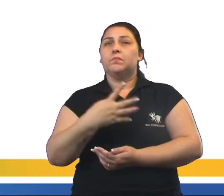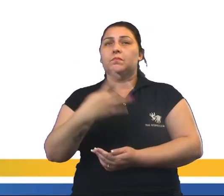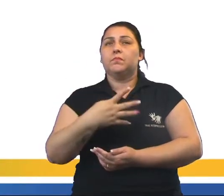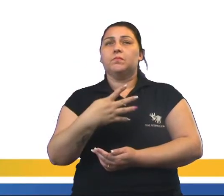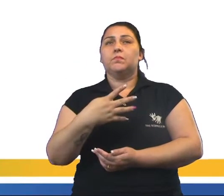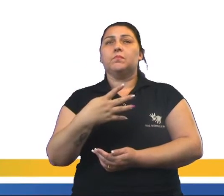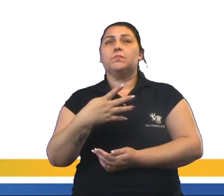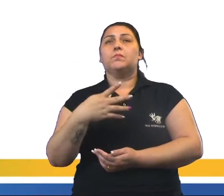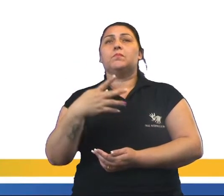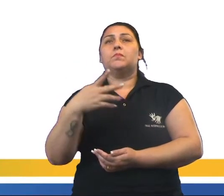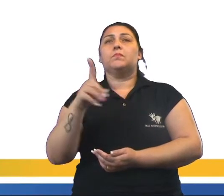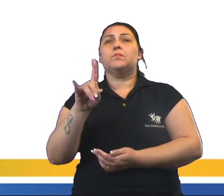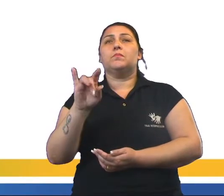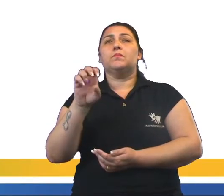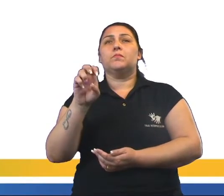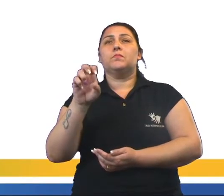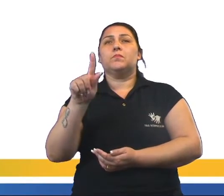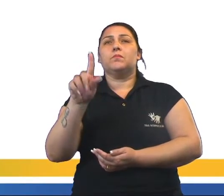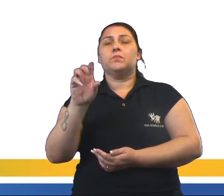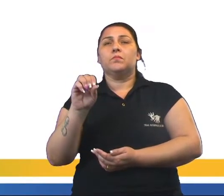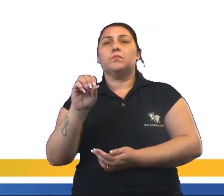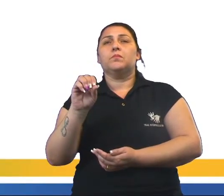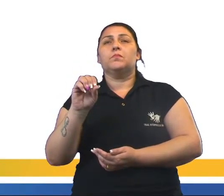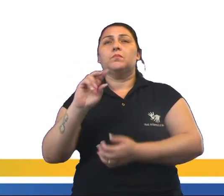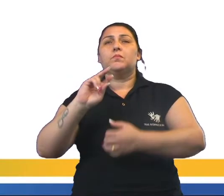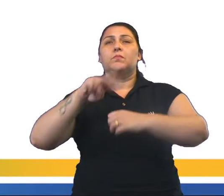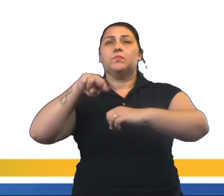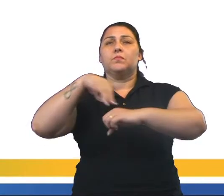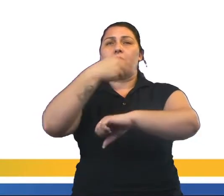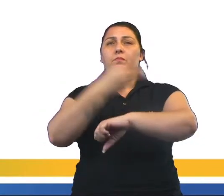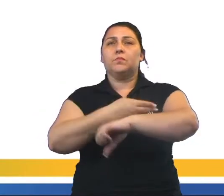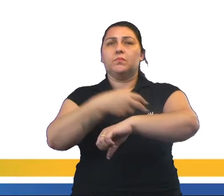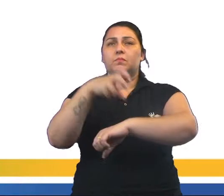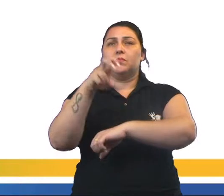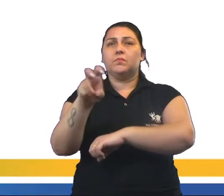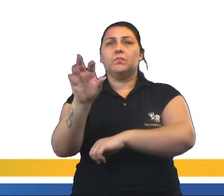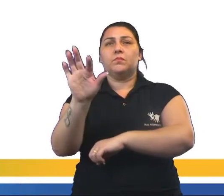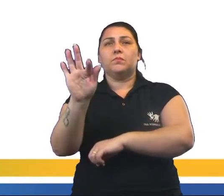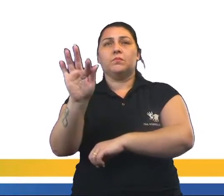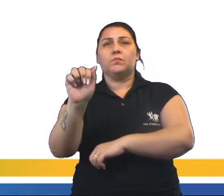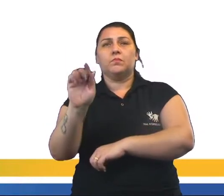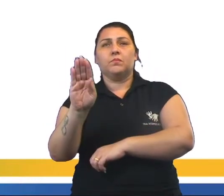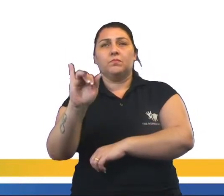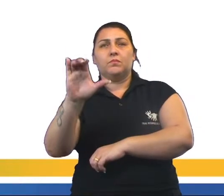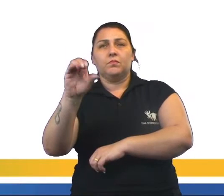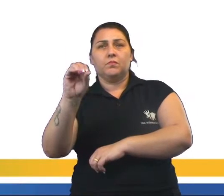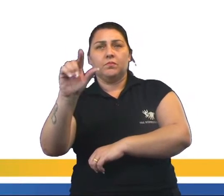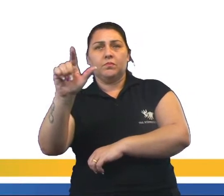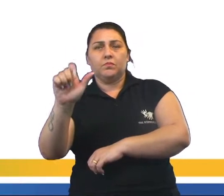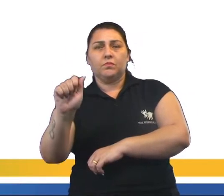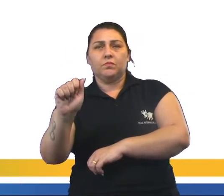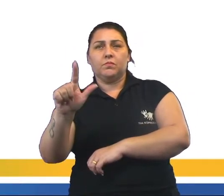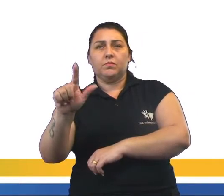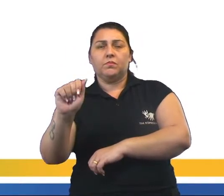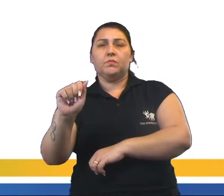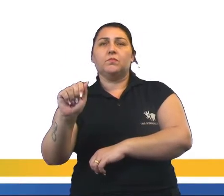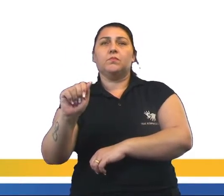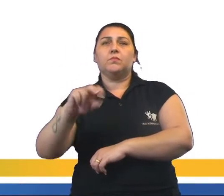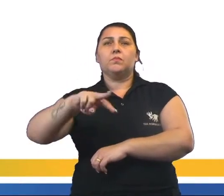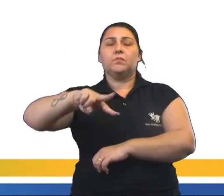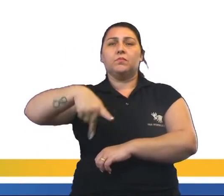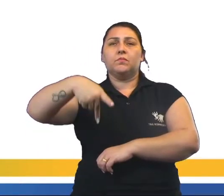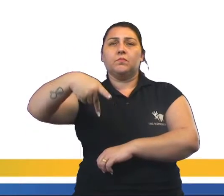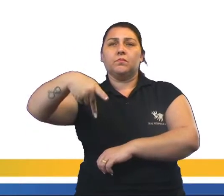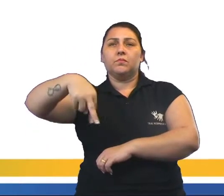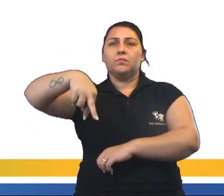Diego Hipólito, ele é ginasta. Na imagem número 5, temos a Fabiola da Silva. O esporte dela é a